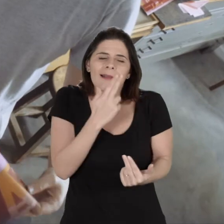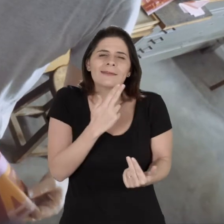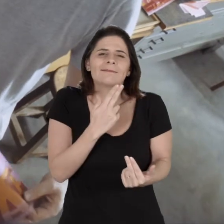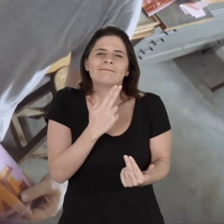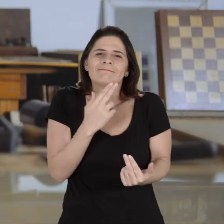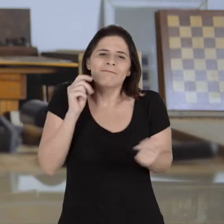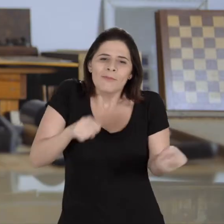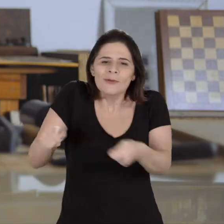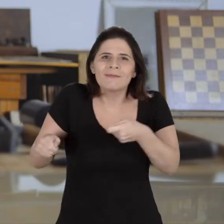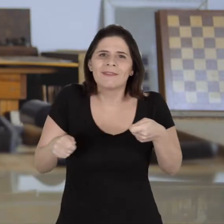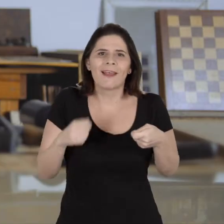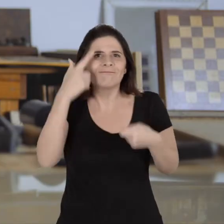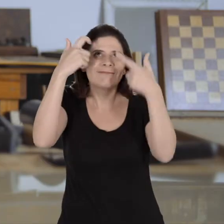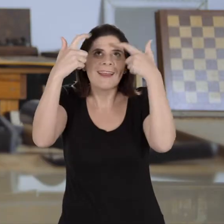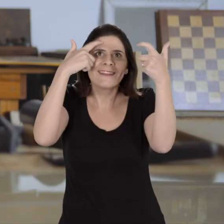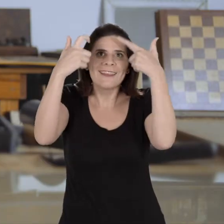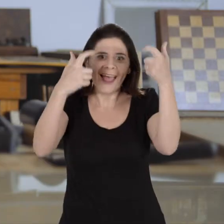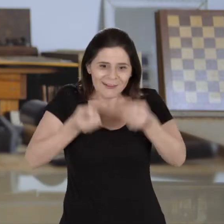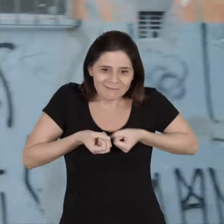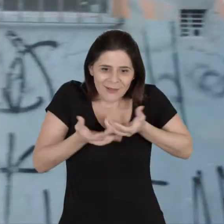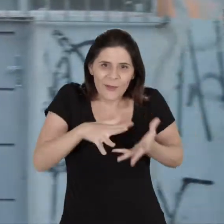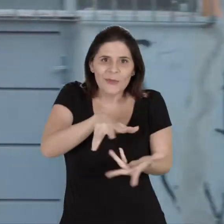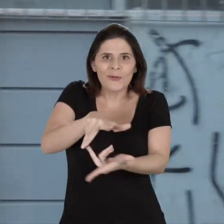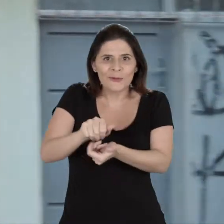uma ideia e colocá-la no mundo, né, fazê-la circular.